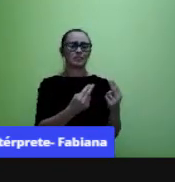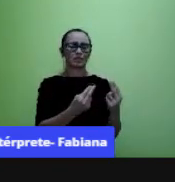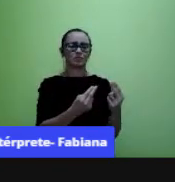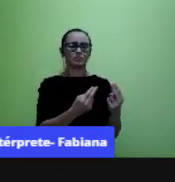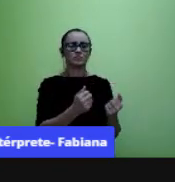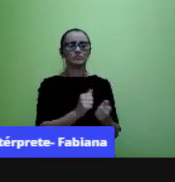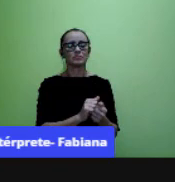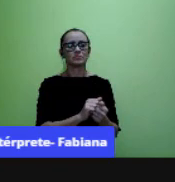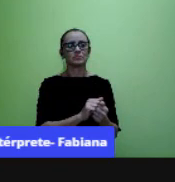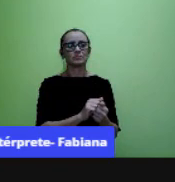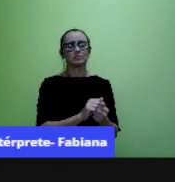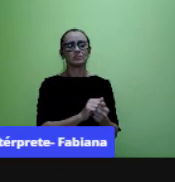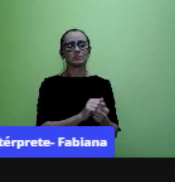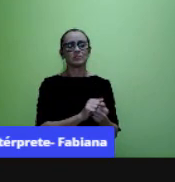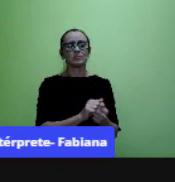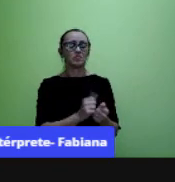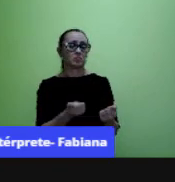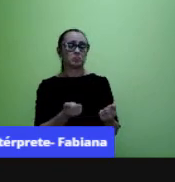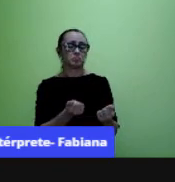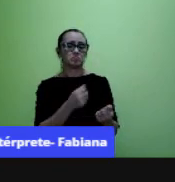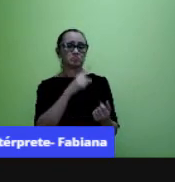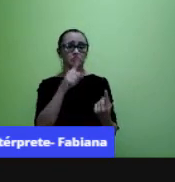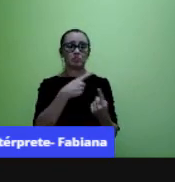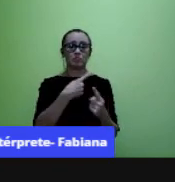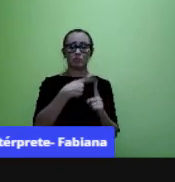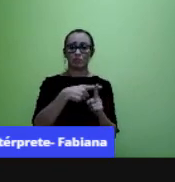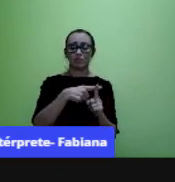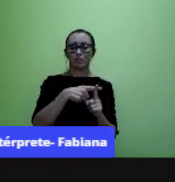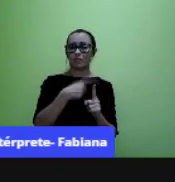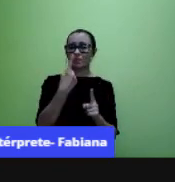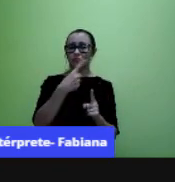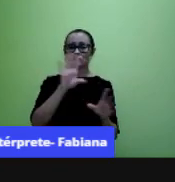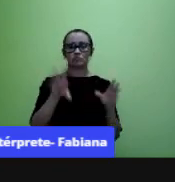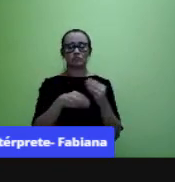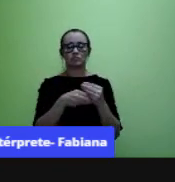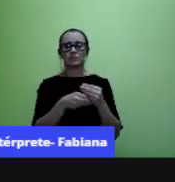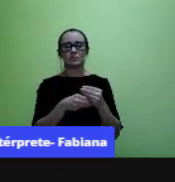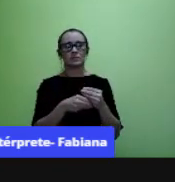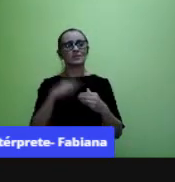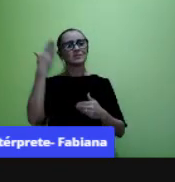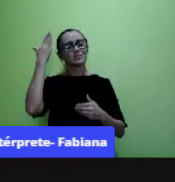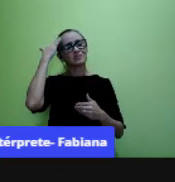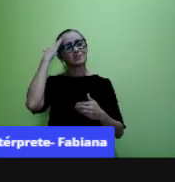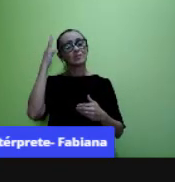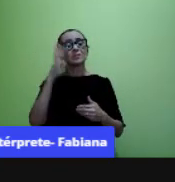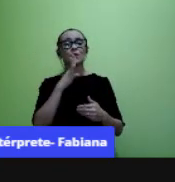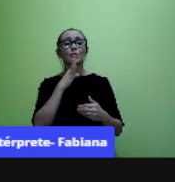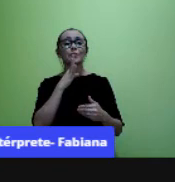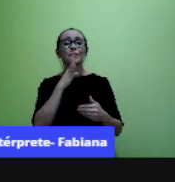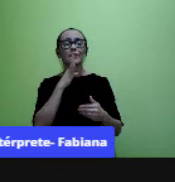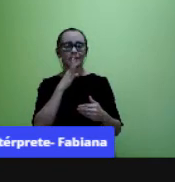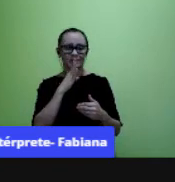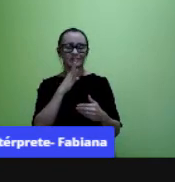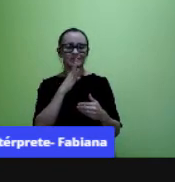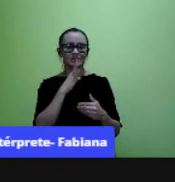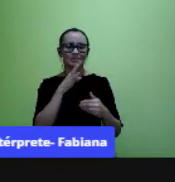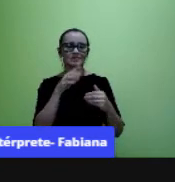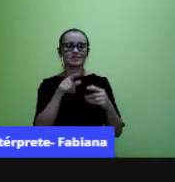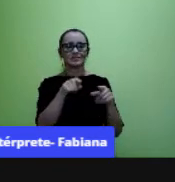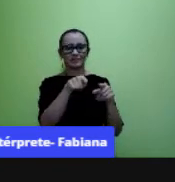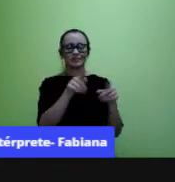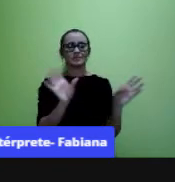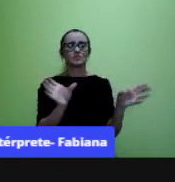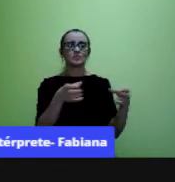mais uma. Você sabe qual é a sua turma, você sabe o que é mais importante. Então, você